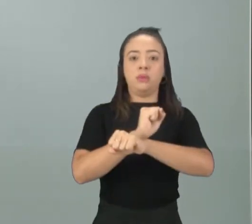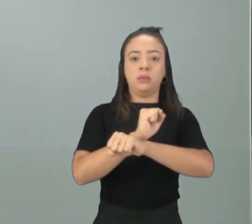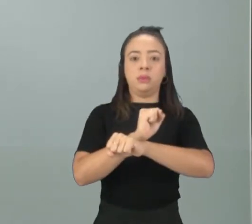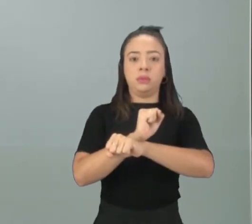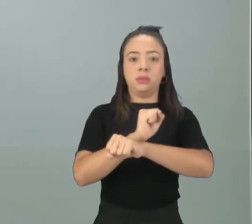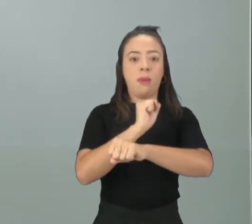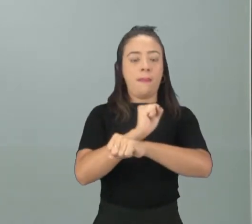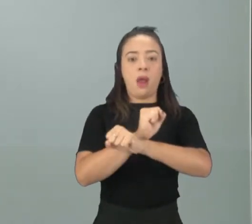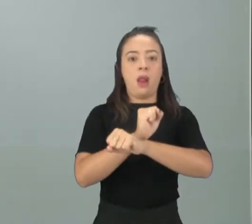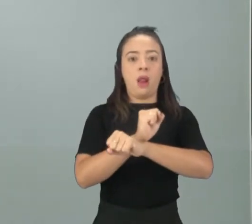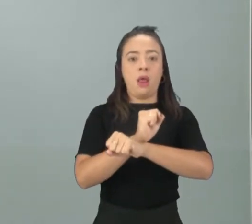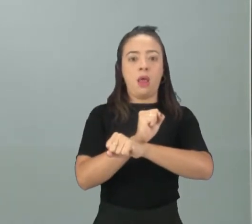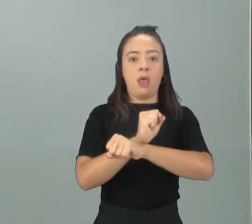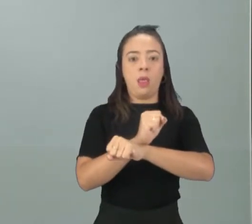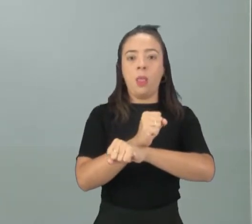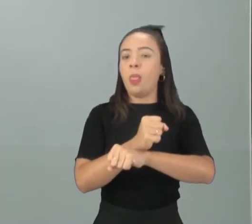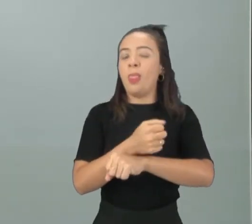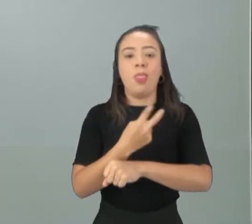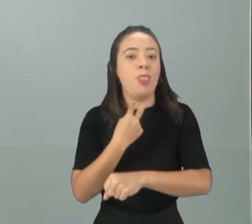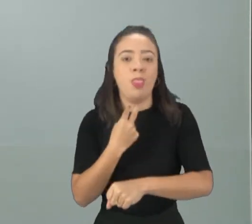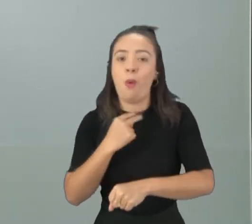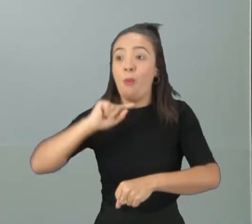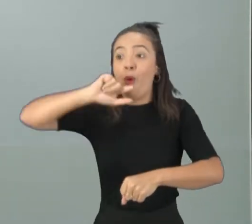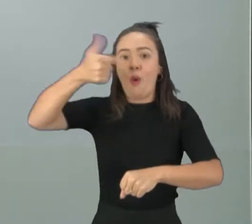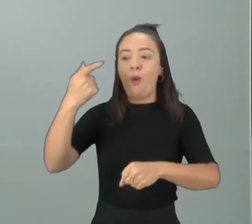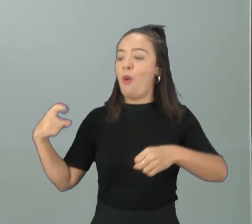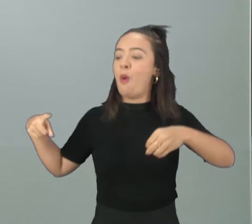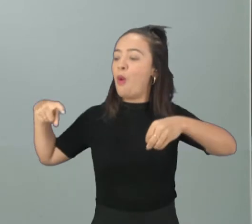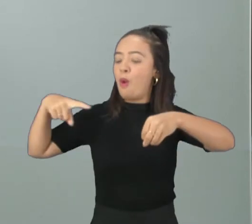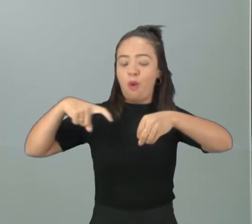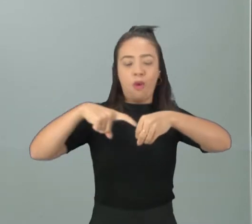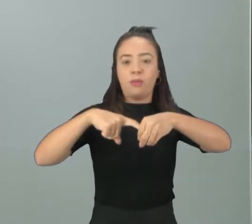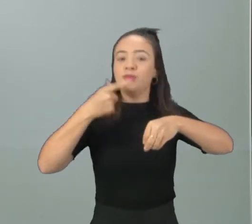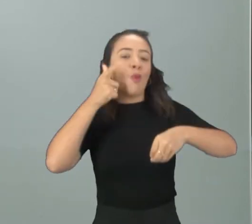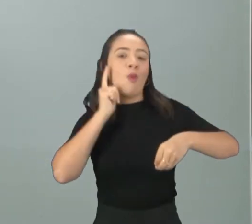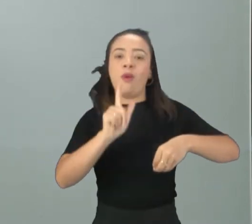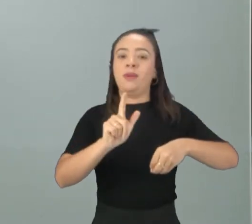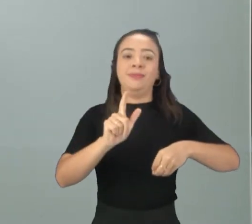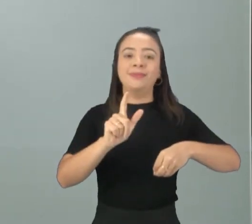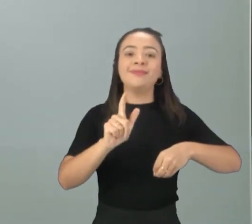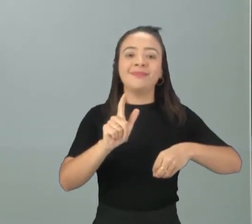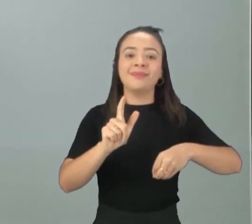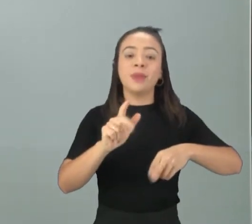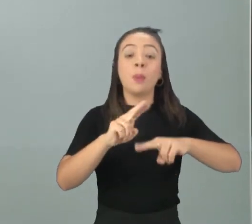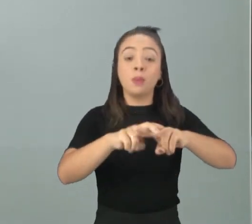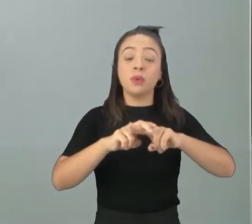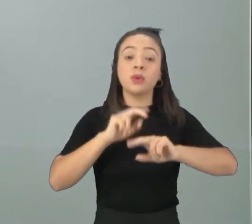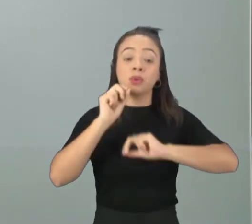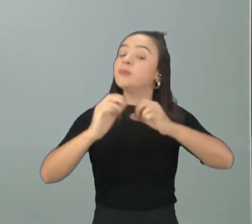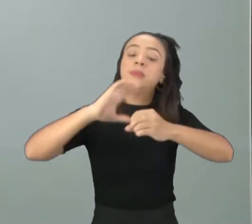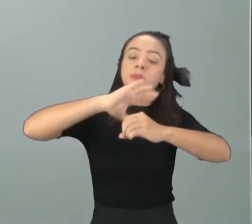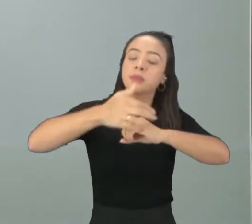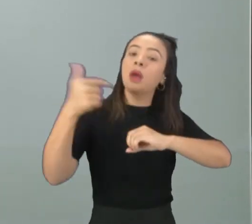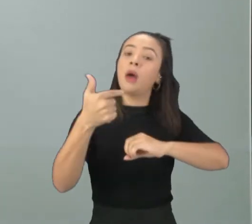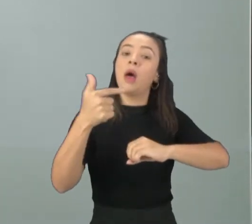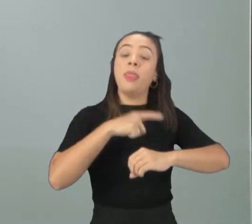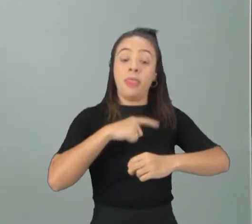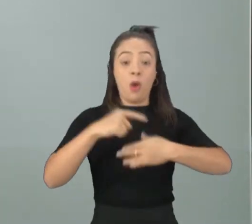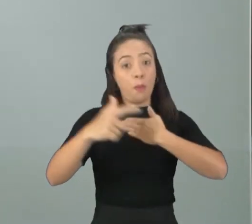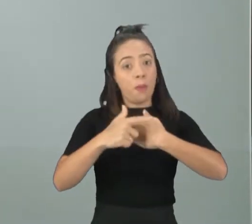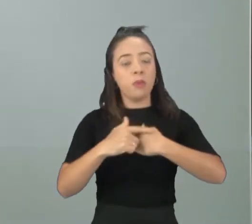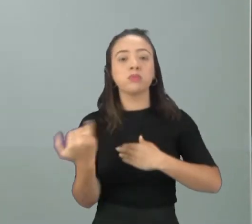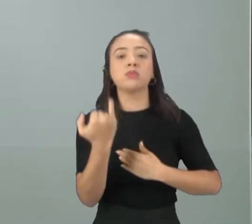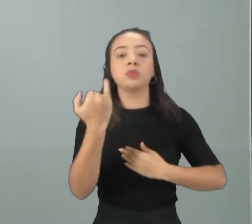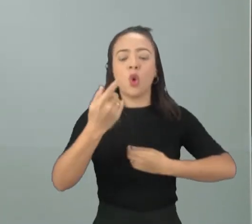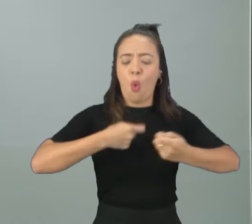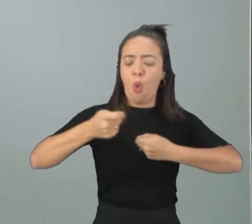permite que nenhum outro espermatozoide penetre o ovócito, tá? Então ela tem esse controle, essa função muito importante, né?